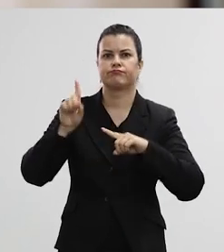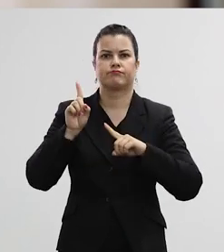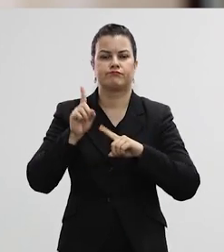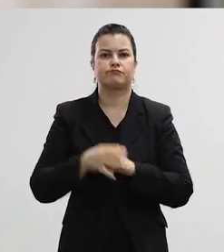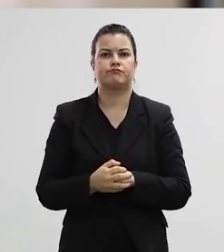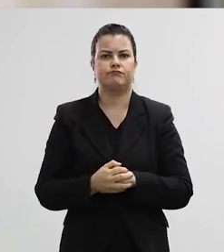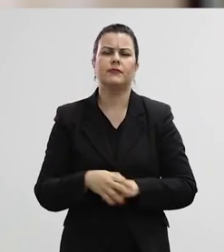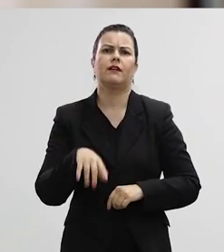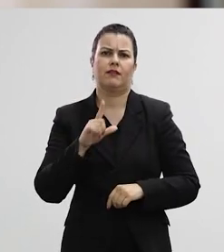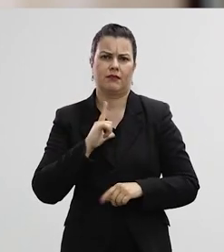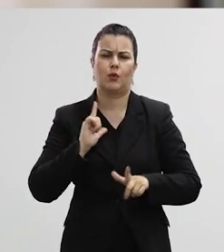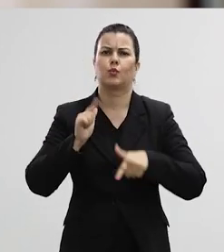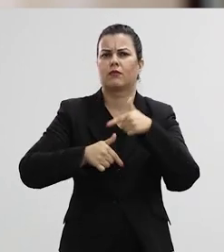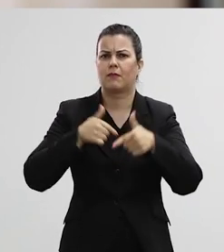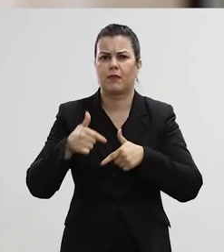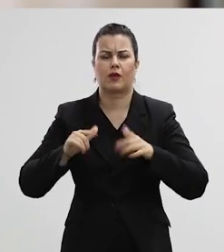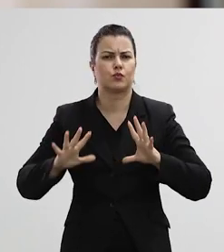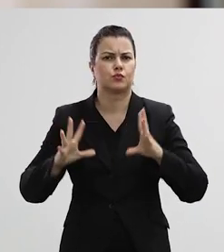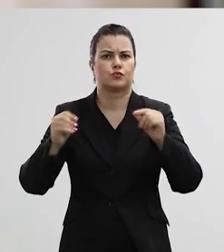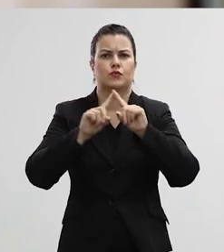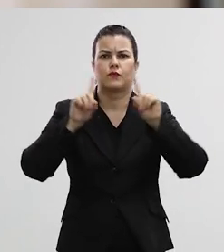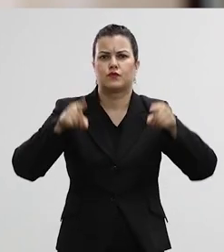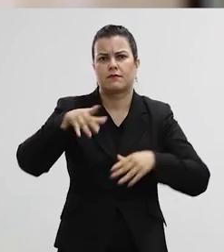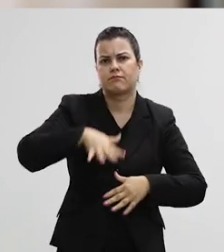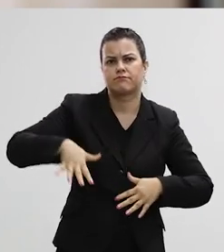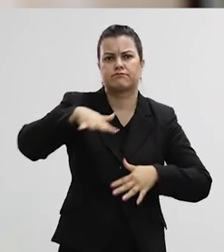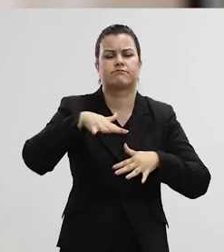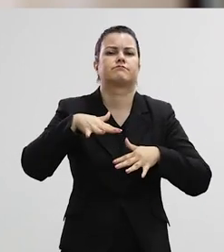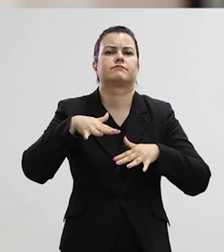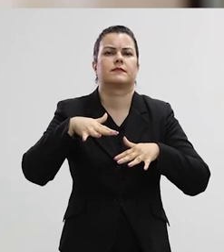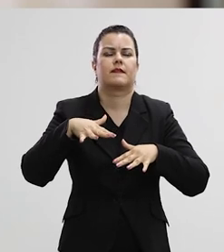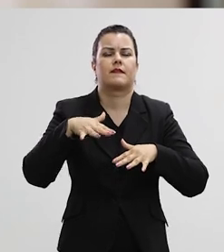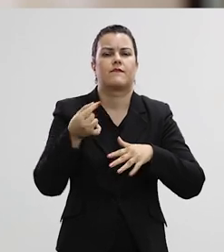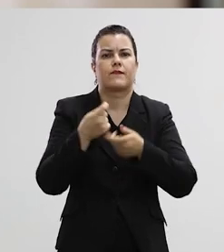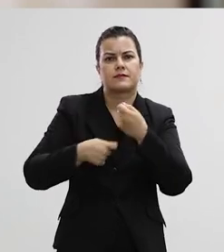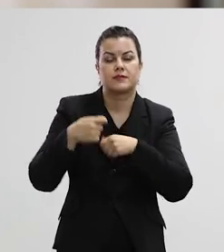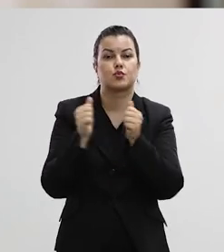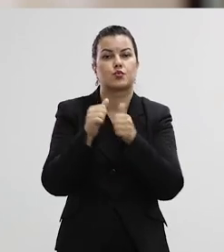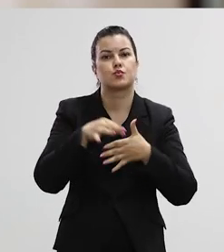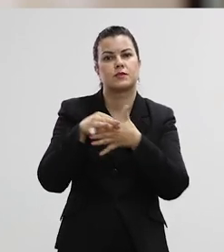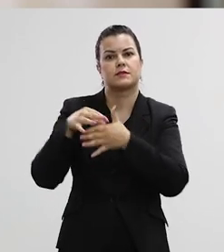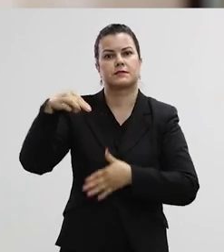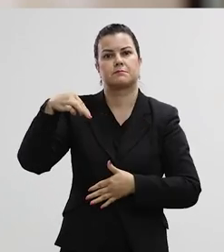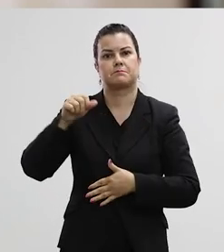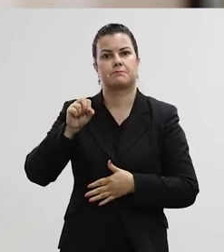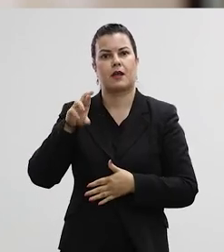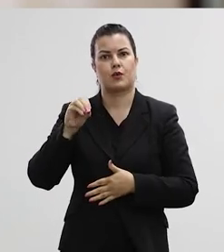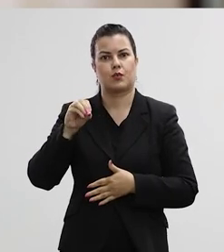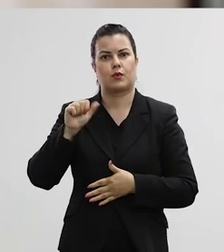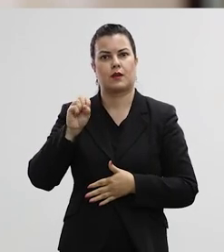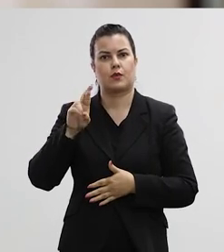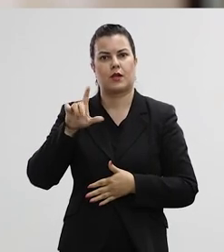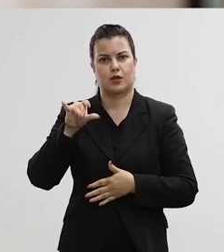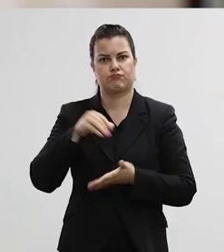nós conseguimos reverter o cenário foi um trabalho de todos os servidores da Fazenda liderado pelo nosso secretário Marco Aurélio